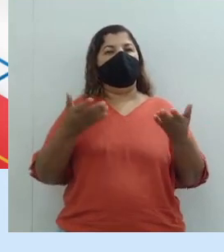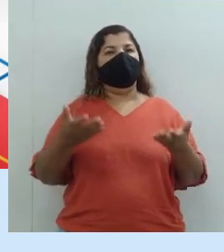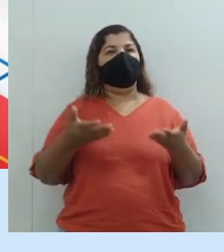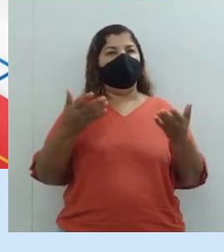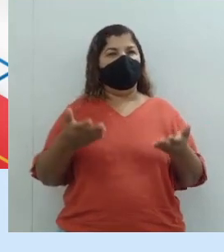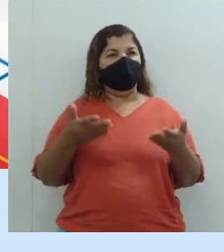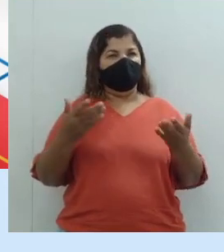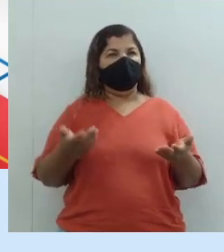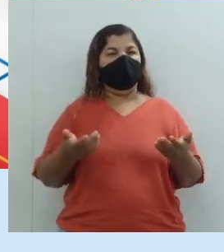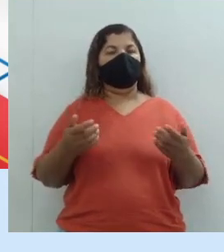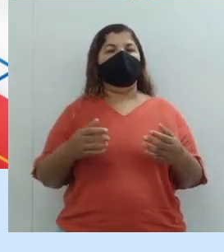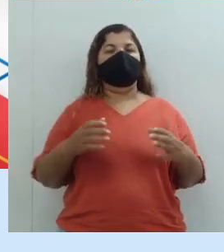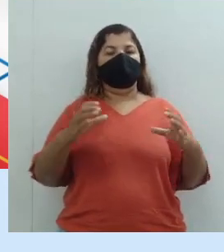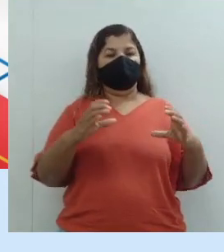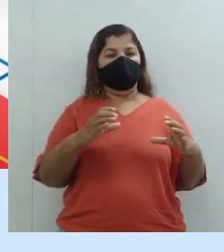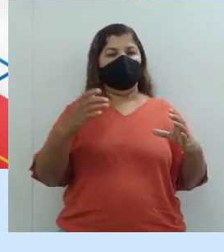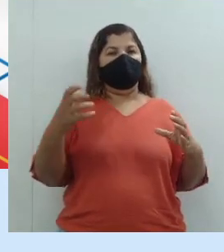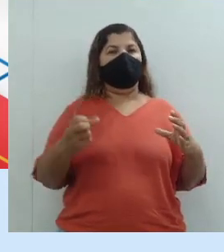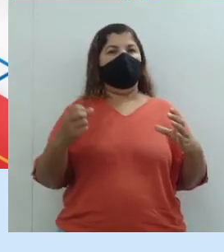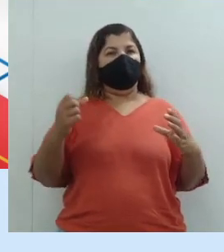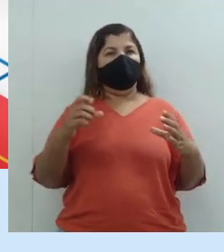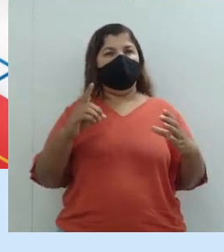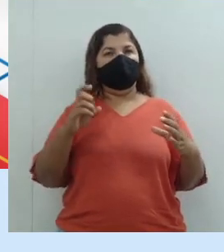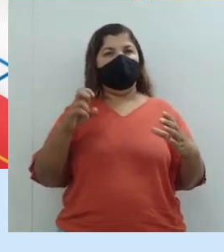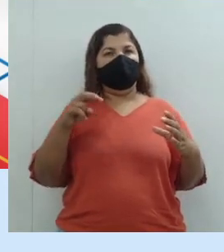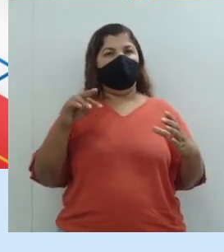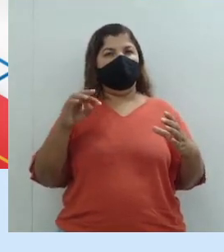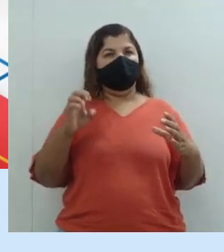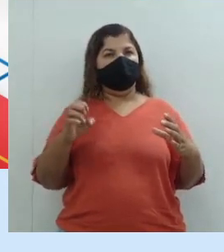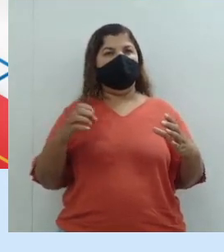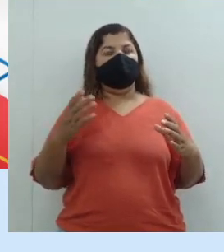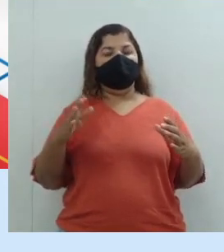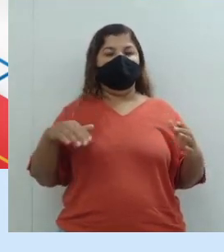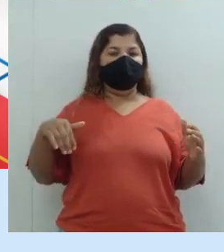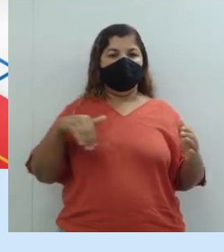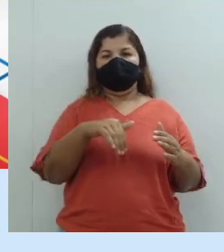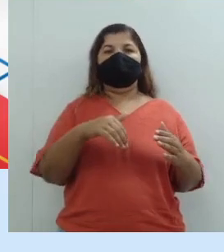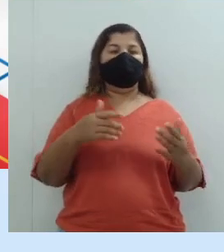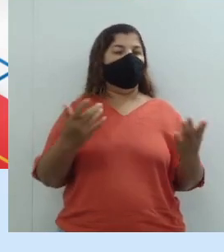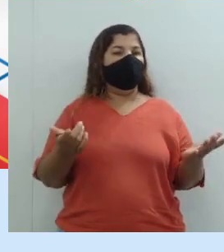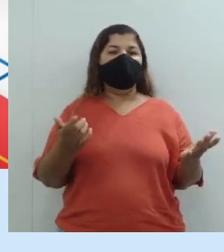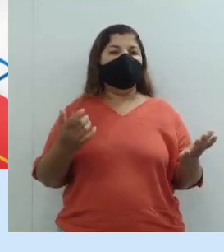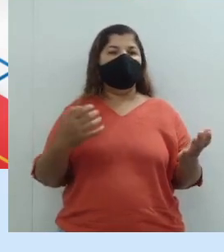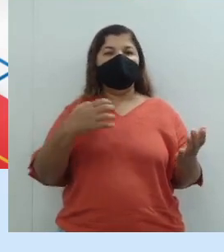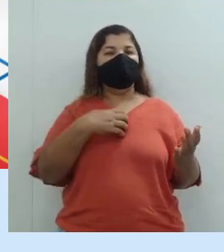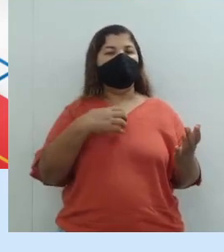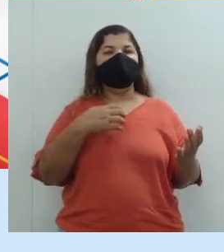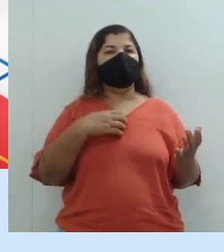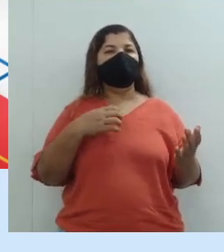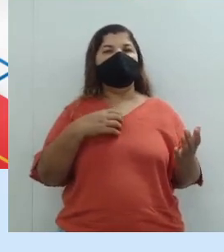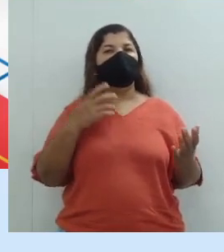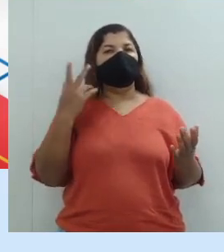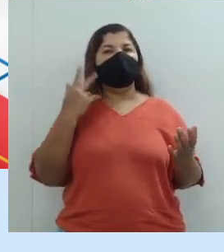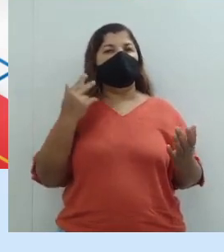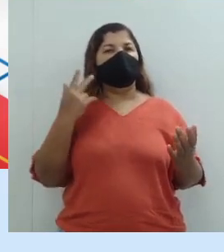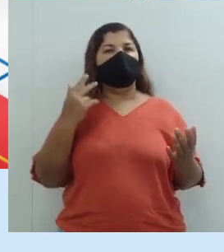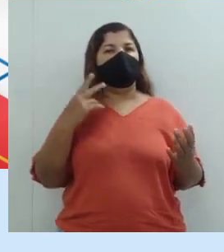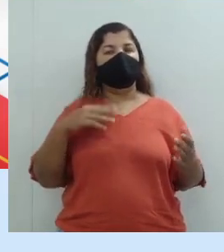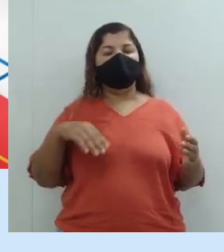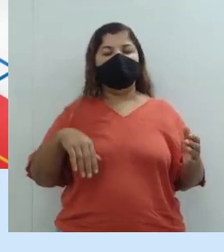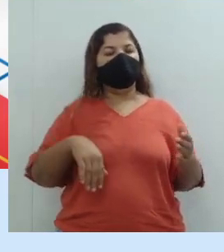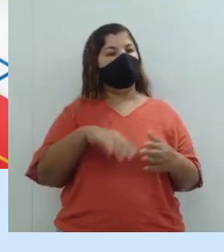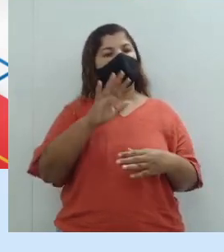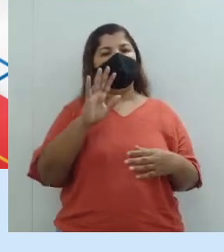leite, inclusive. Se você chuta uma bola daquela, dificilmente você vai sentir um recuo muito grande no seu pé. Você vai chutar a bola, ela vai embora lá e